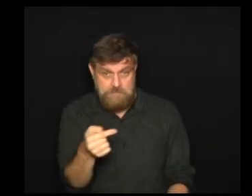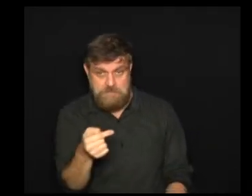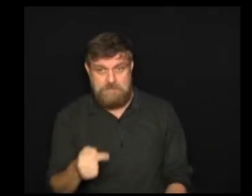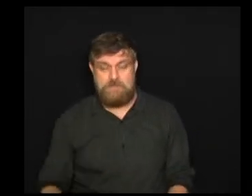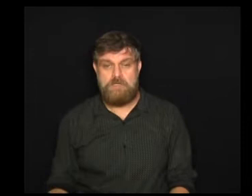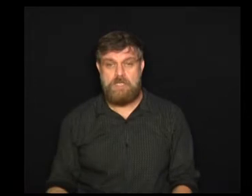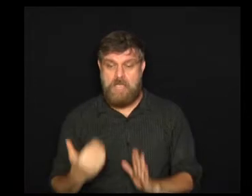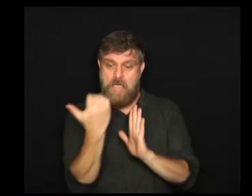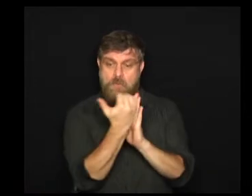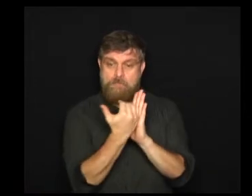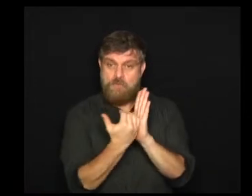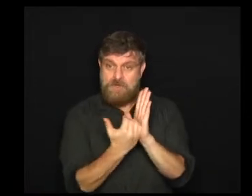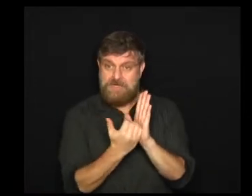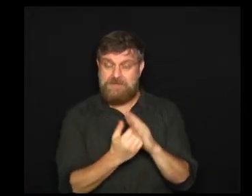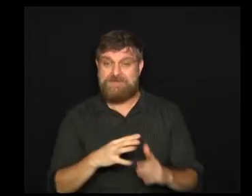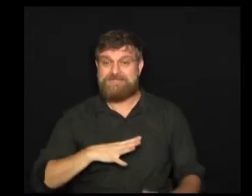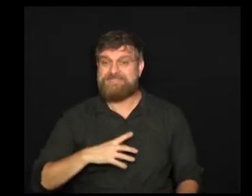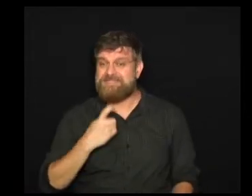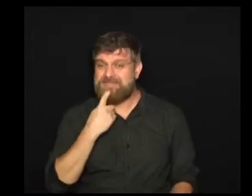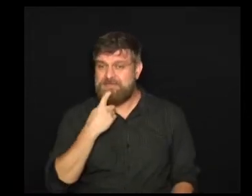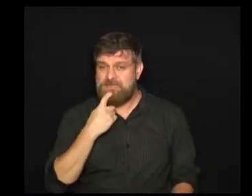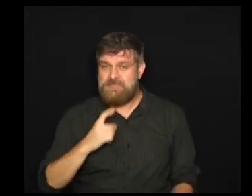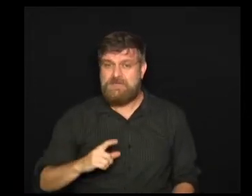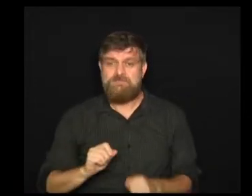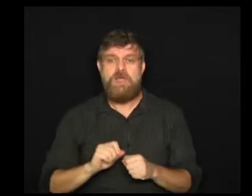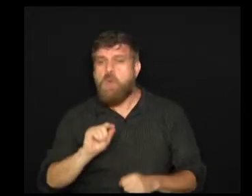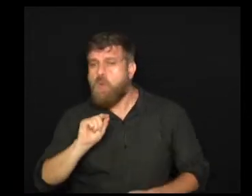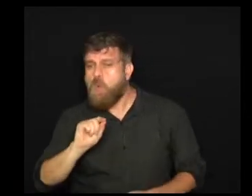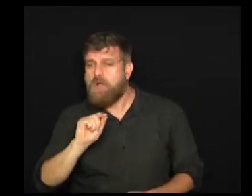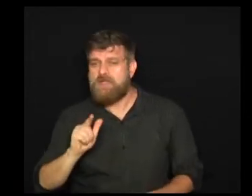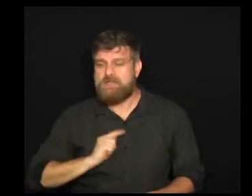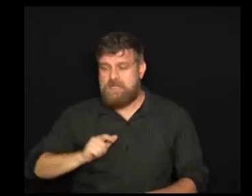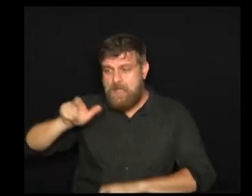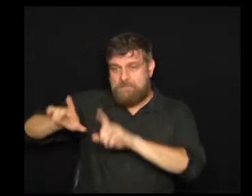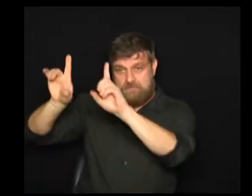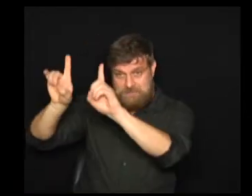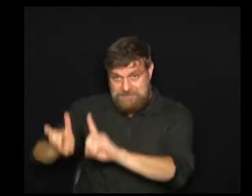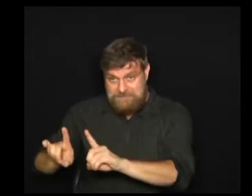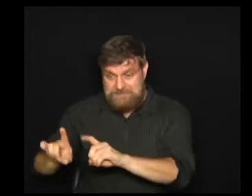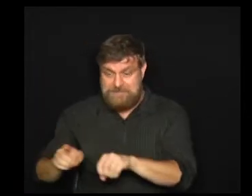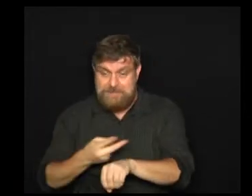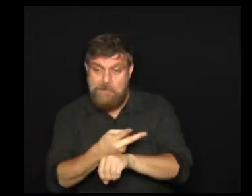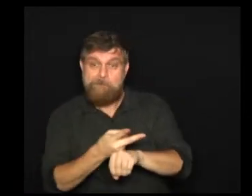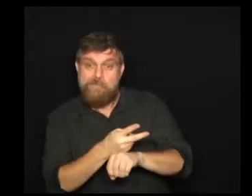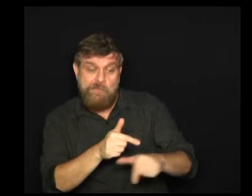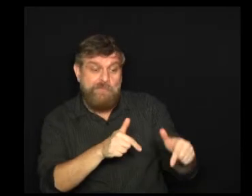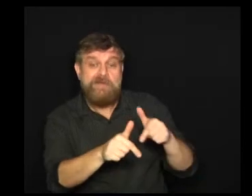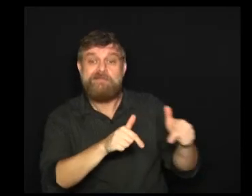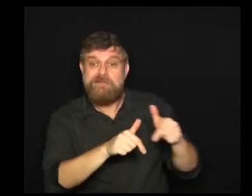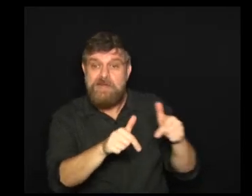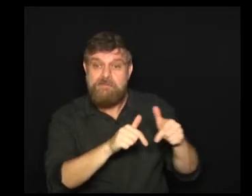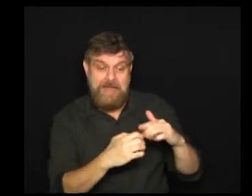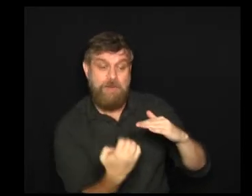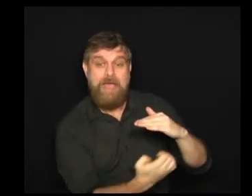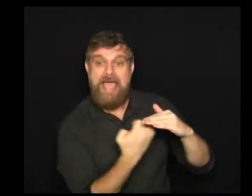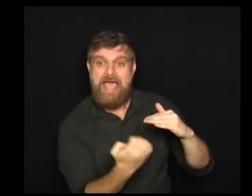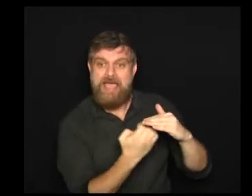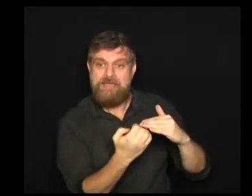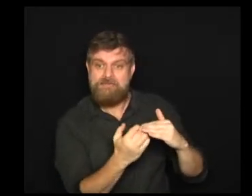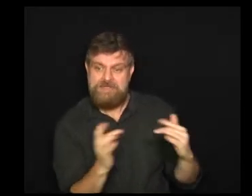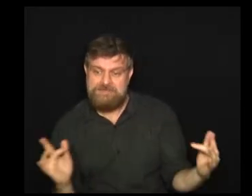municipal que promove a aproximação de pessoas com deficiência com o mercado de trabalho, com as empresas,